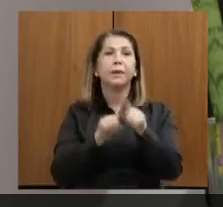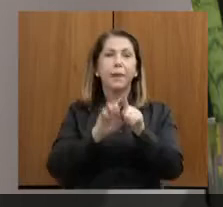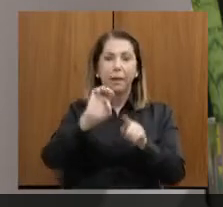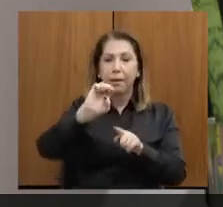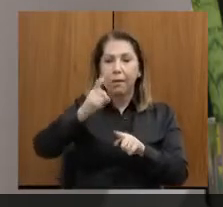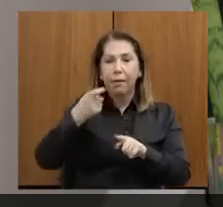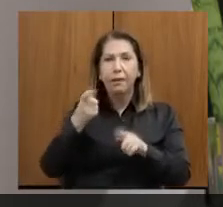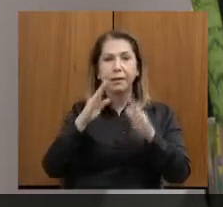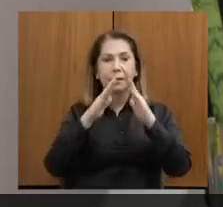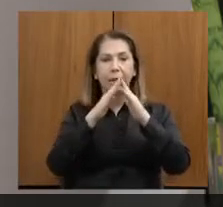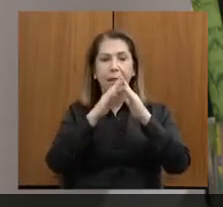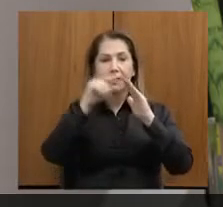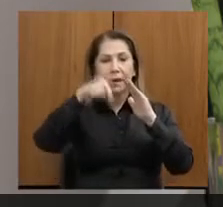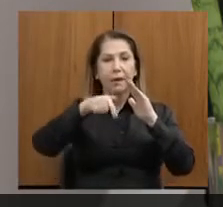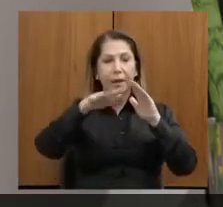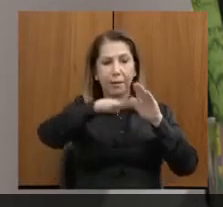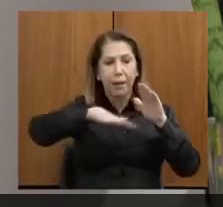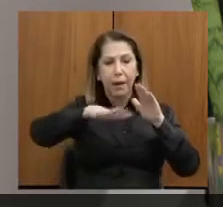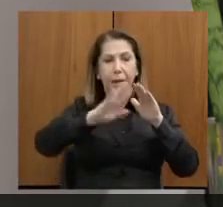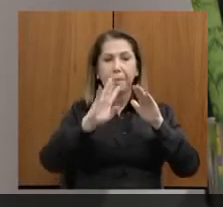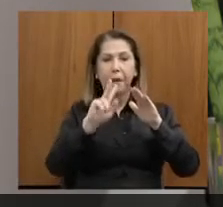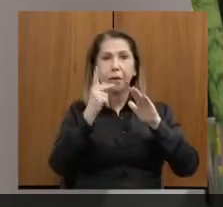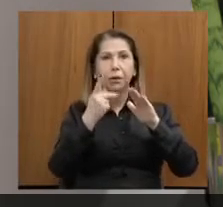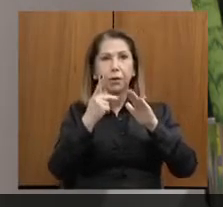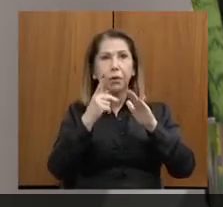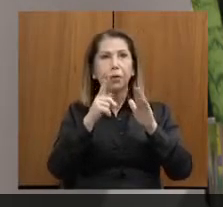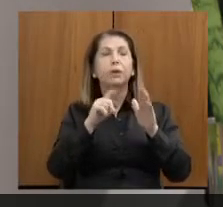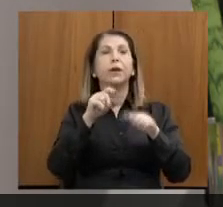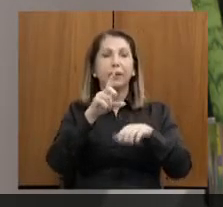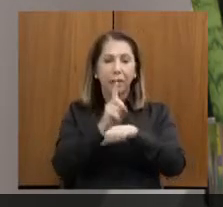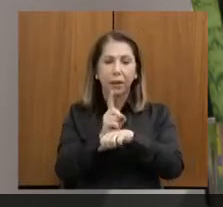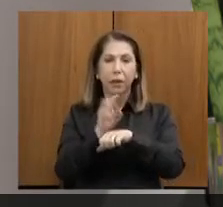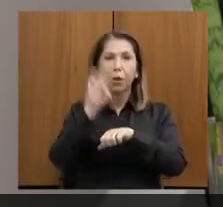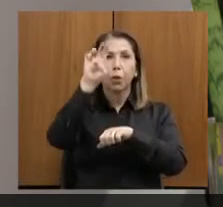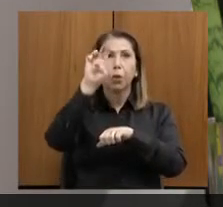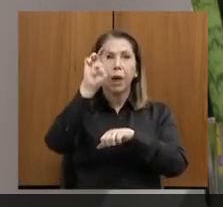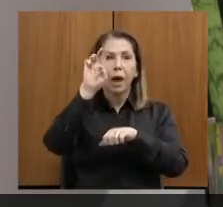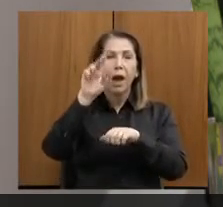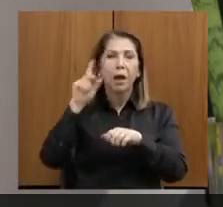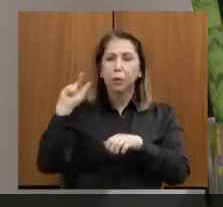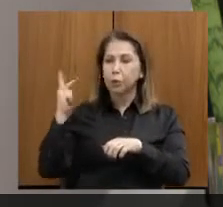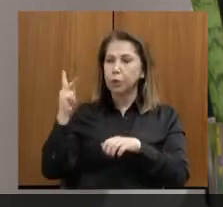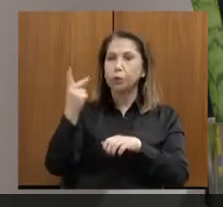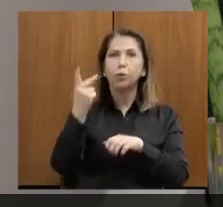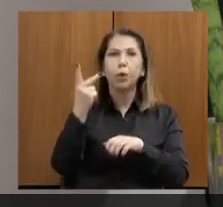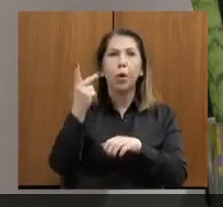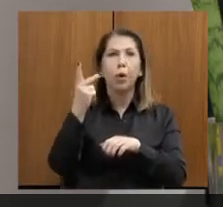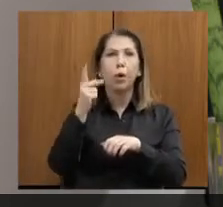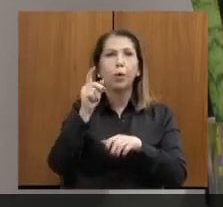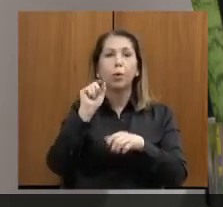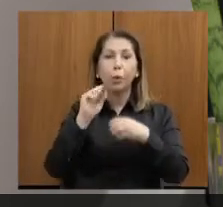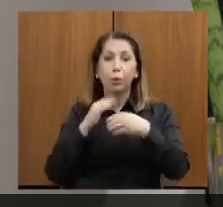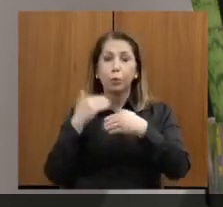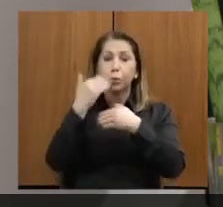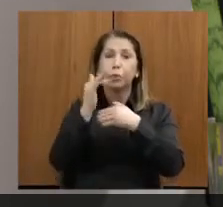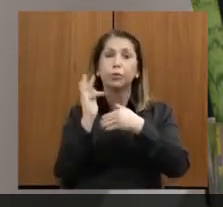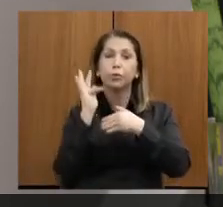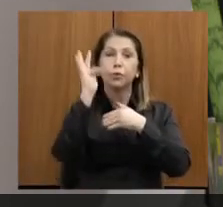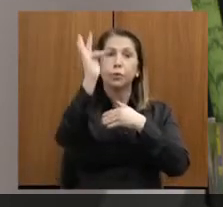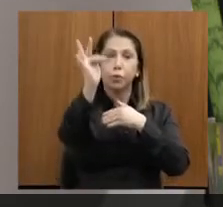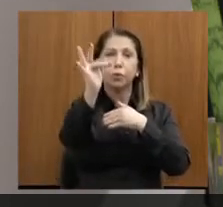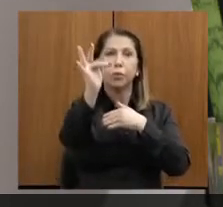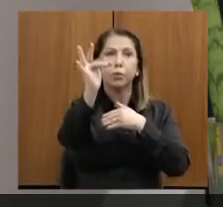Estrela Belo Horizonte Minas Gerais autora da tese de doutorado em história intitulada para Além do Horizonte